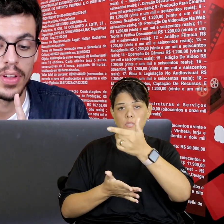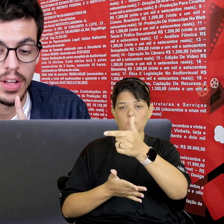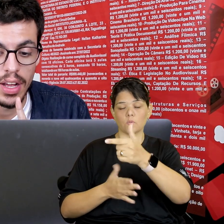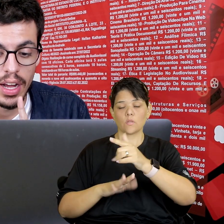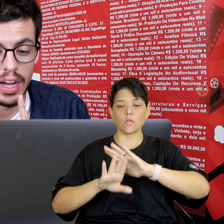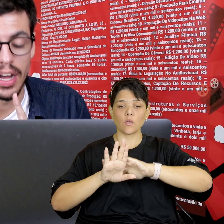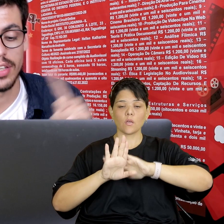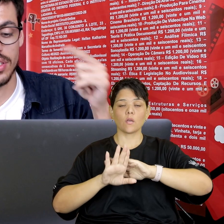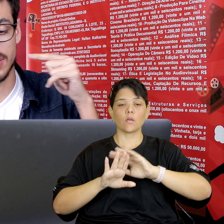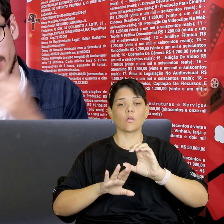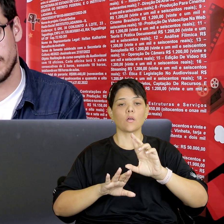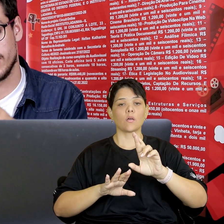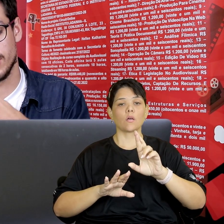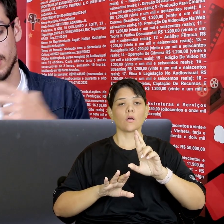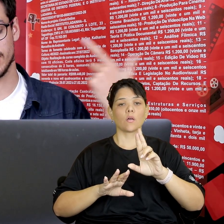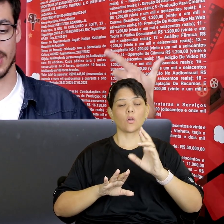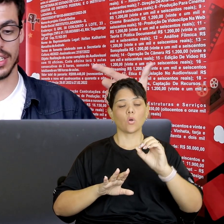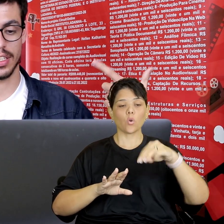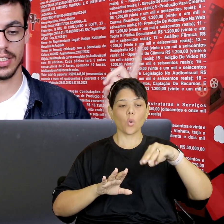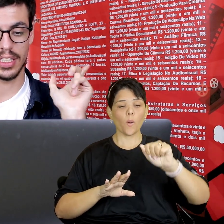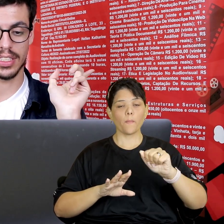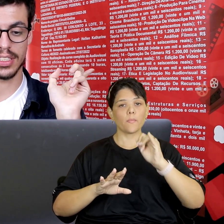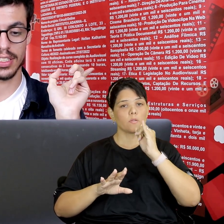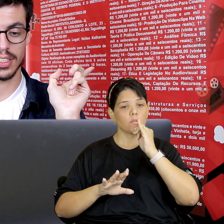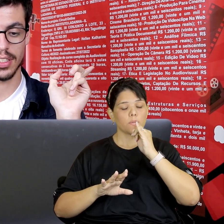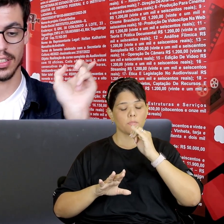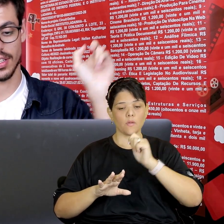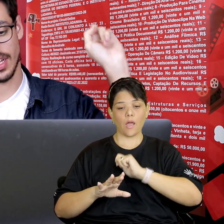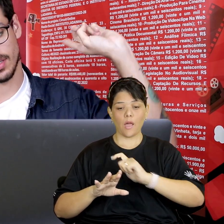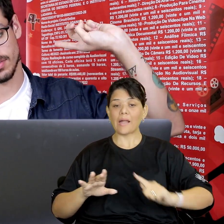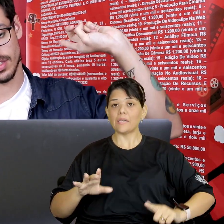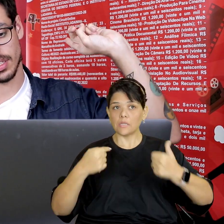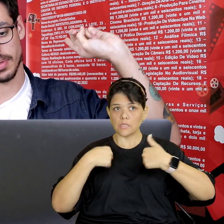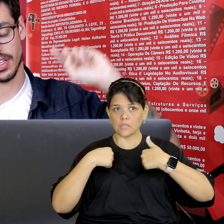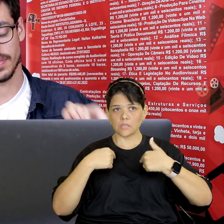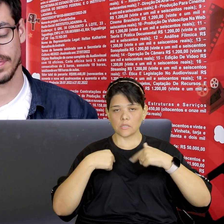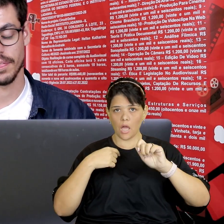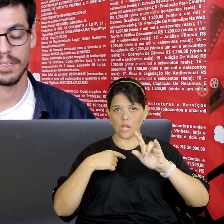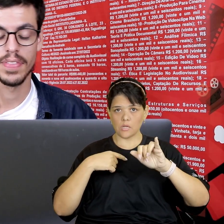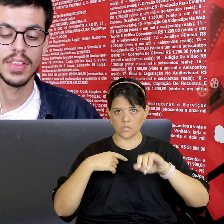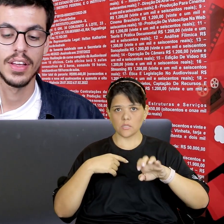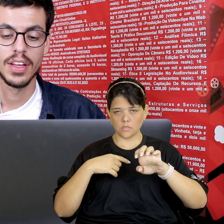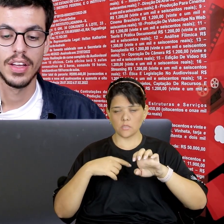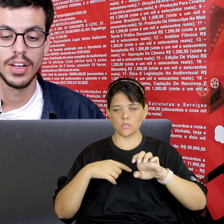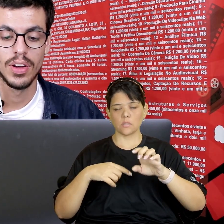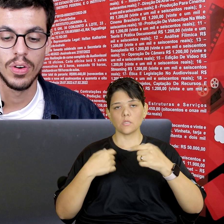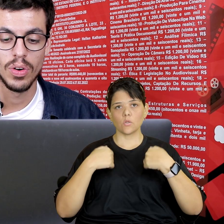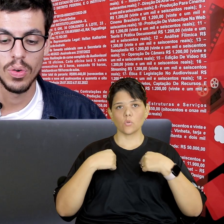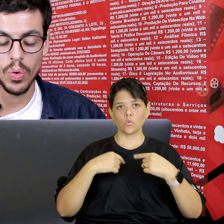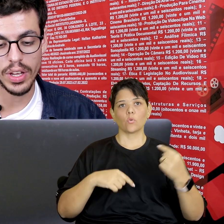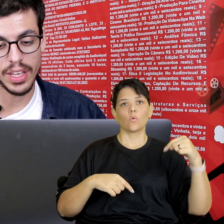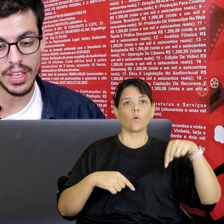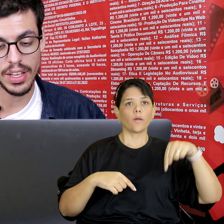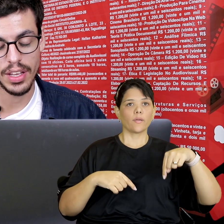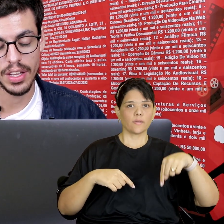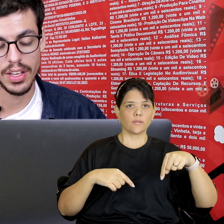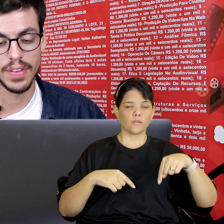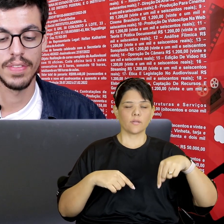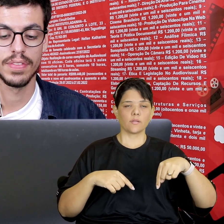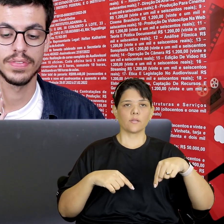exemplo, a nossa intérprete de Libras aqui desse lado, tá bem aqui. O